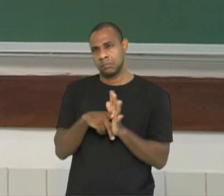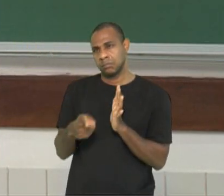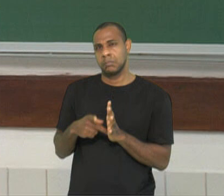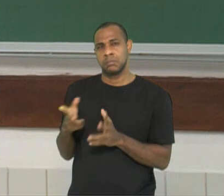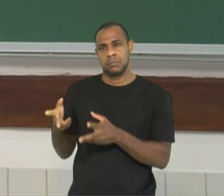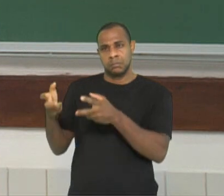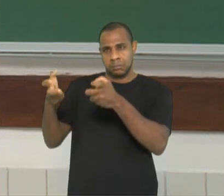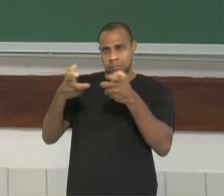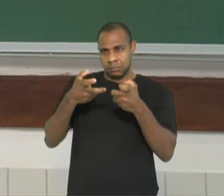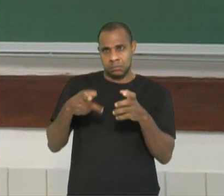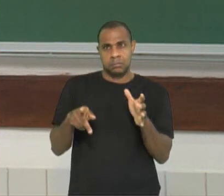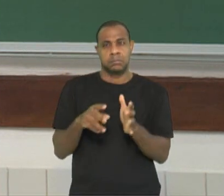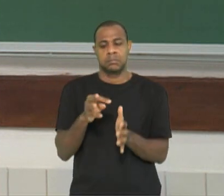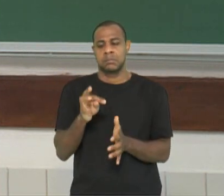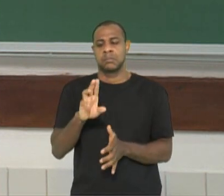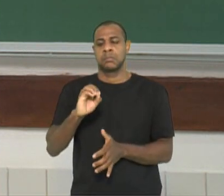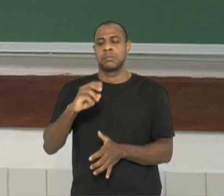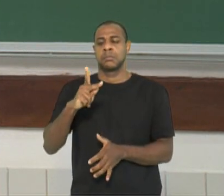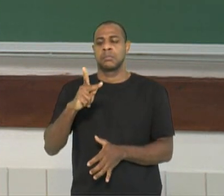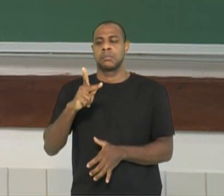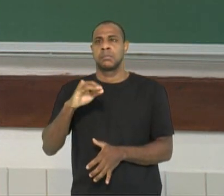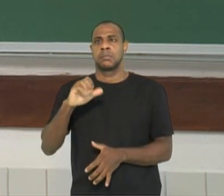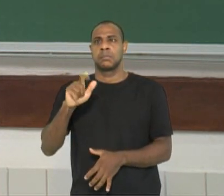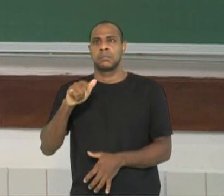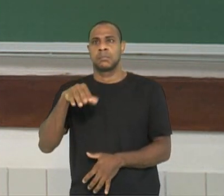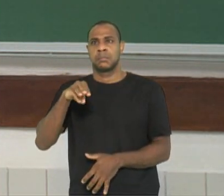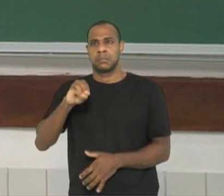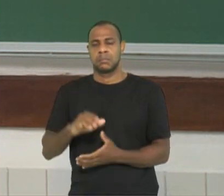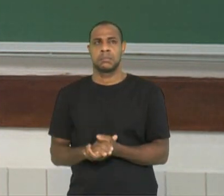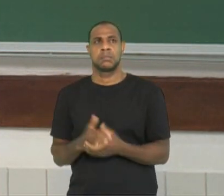concepção do tropicalismo. Ok, gente? Espero que a aula tenha sido